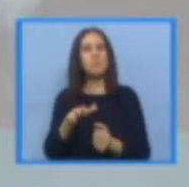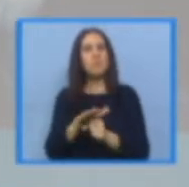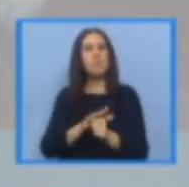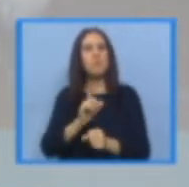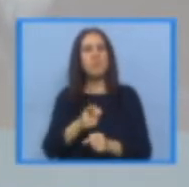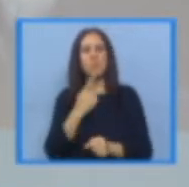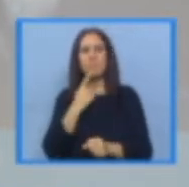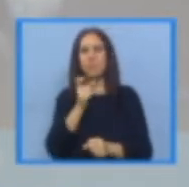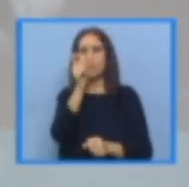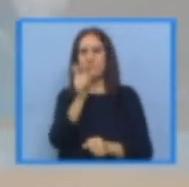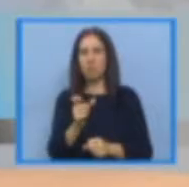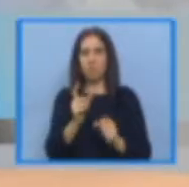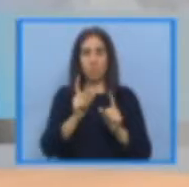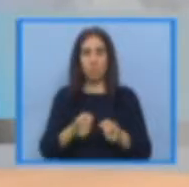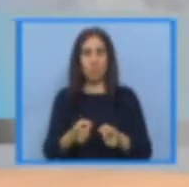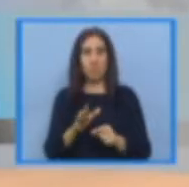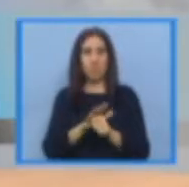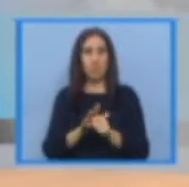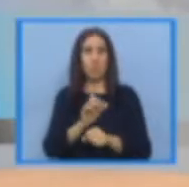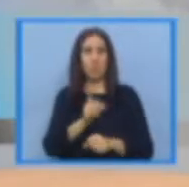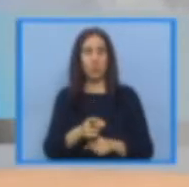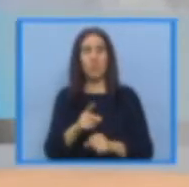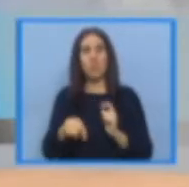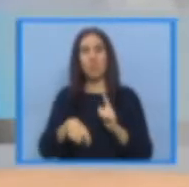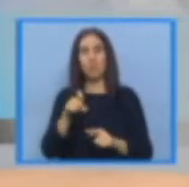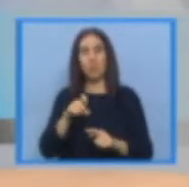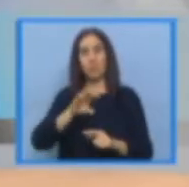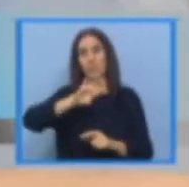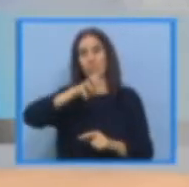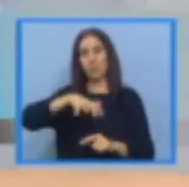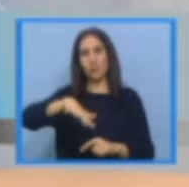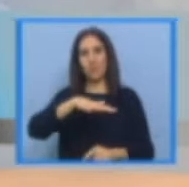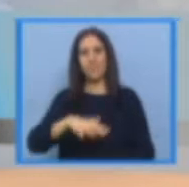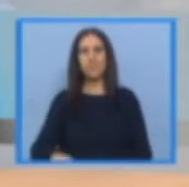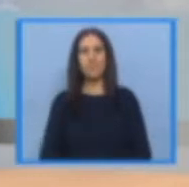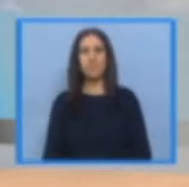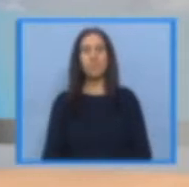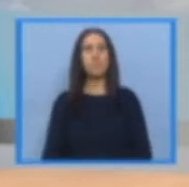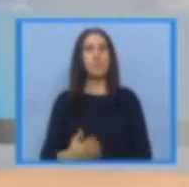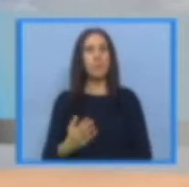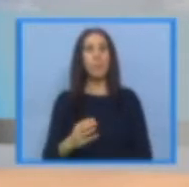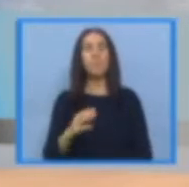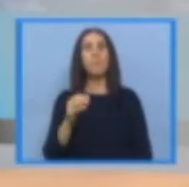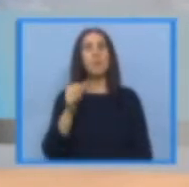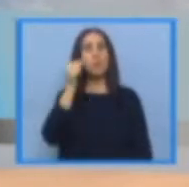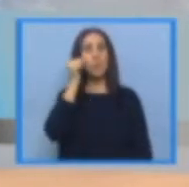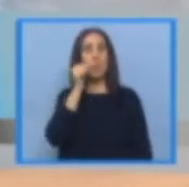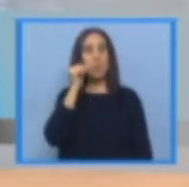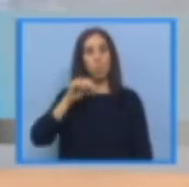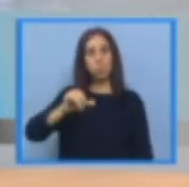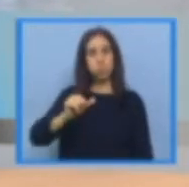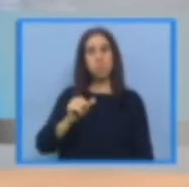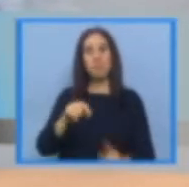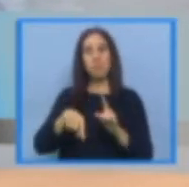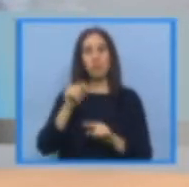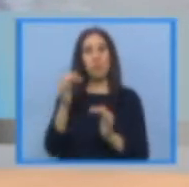Perguntava-lhe, pedi-lhe para começarmos por aí, qual é a situação dos refugiados no país? Então, são refugiados que vêm do Sudão, que já estão há mais de 12